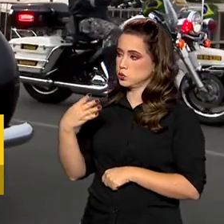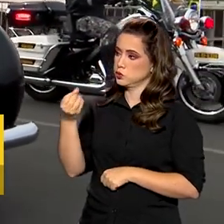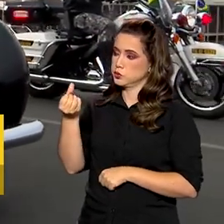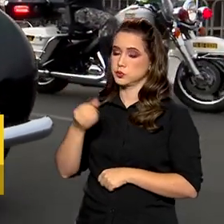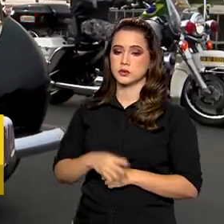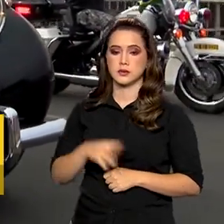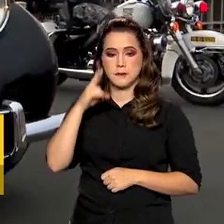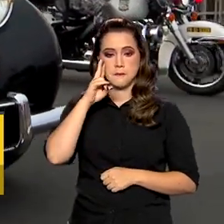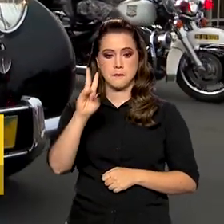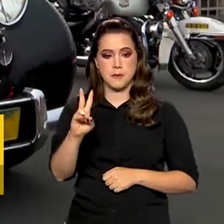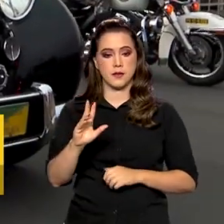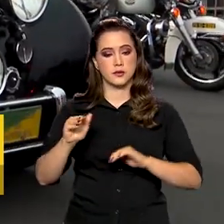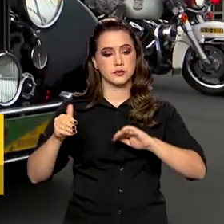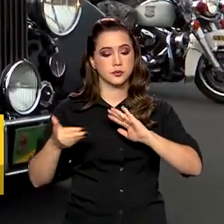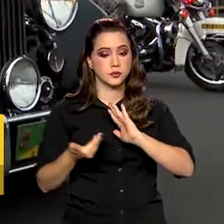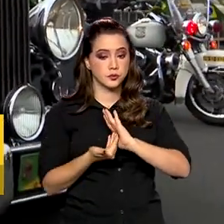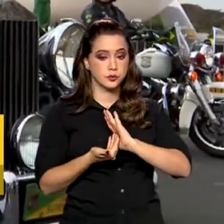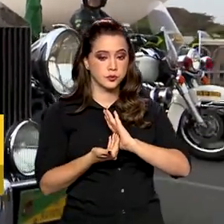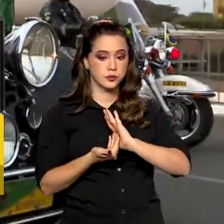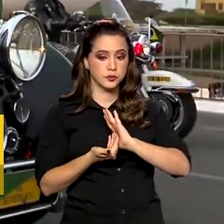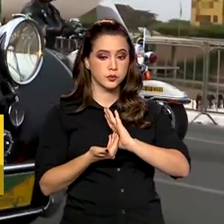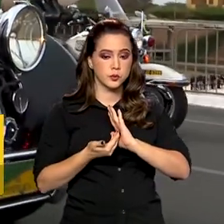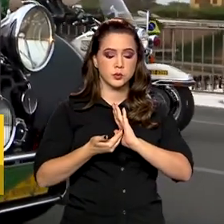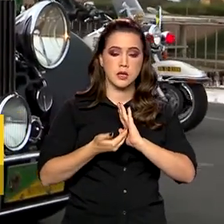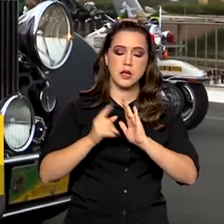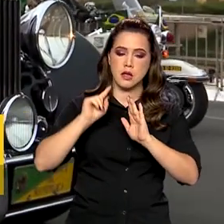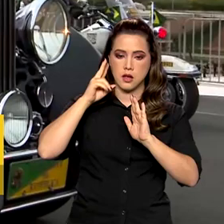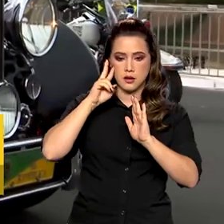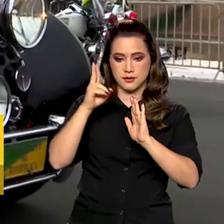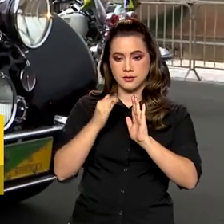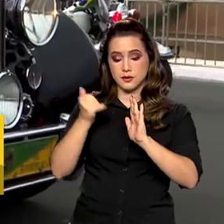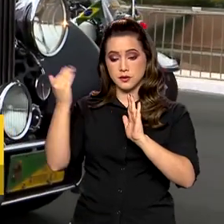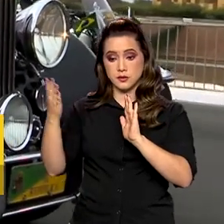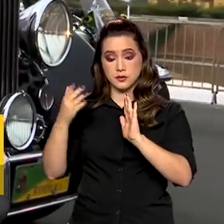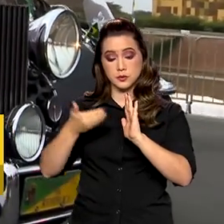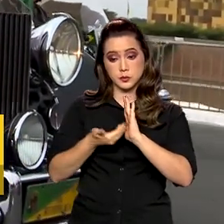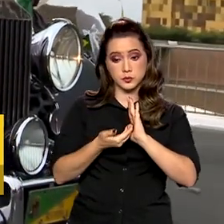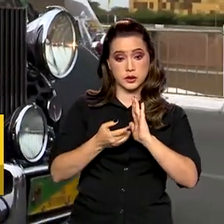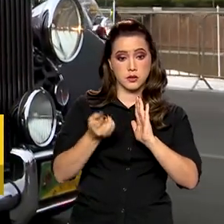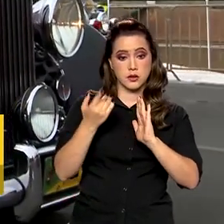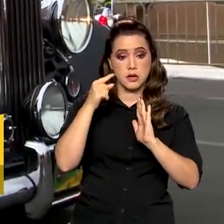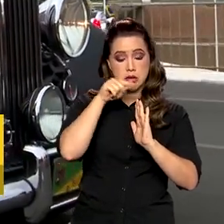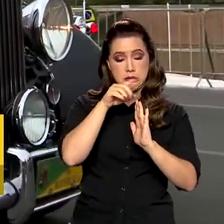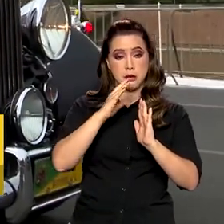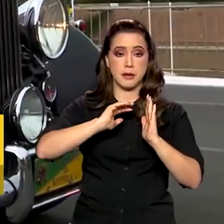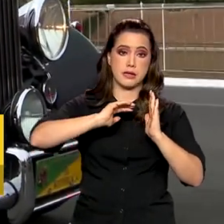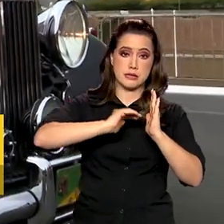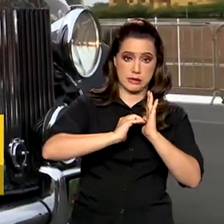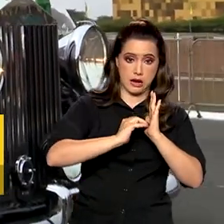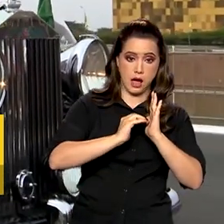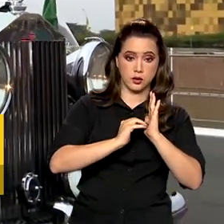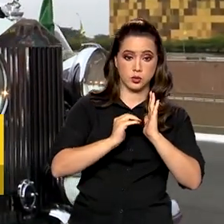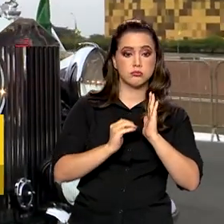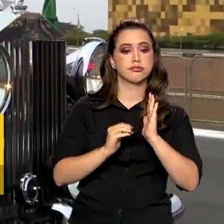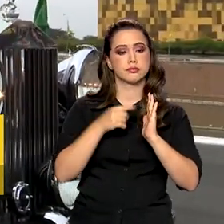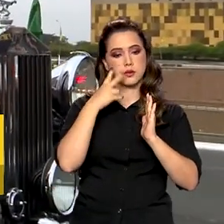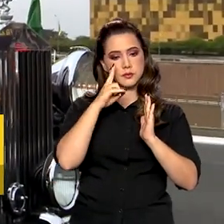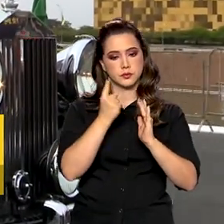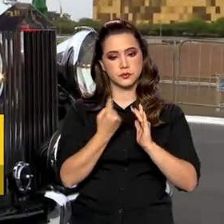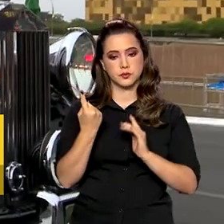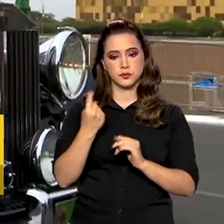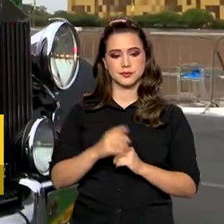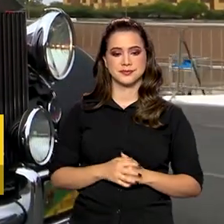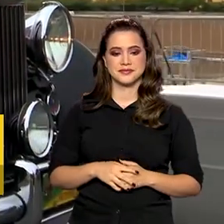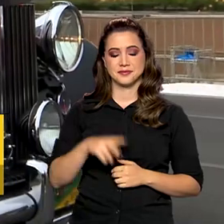ali também, a da Câmara dos Deputados, aquela lá à direita, a do Senado aqui um pouco mais à esquerda, isso agora você vê a